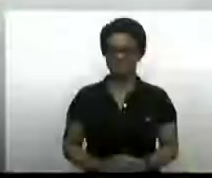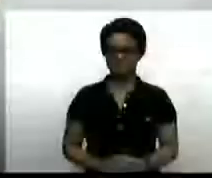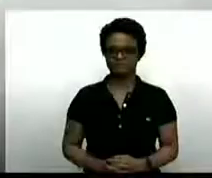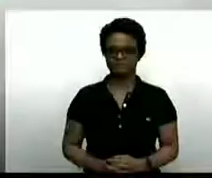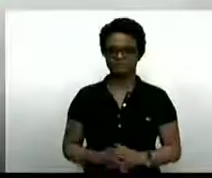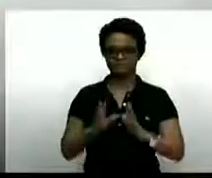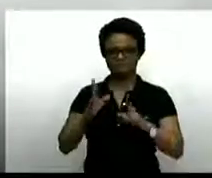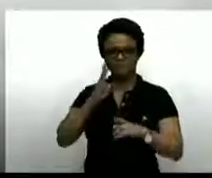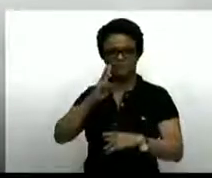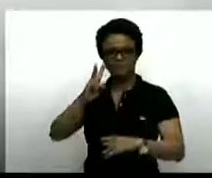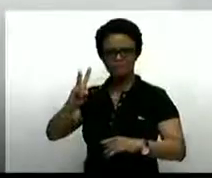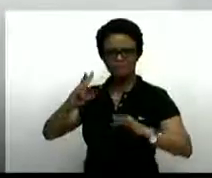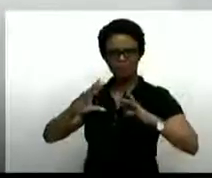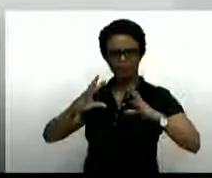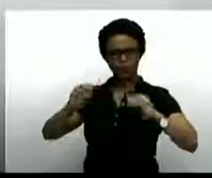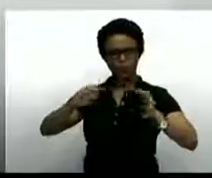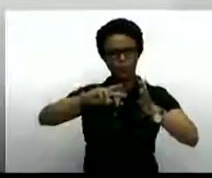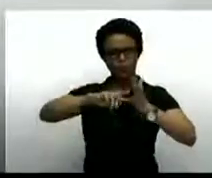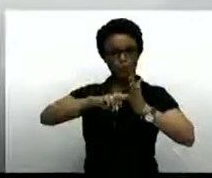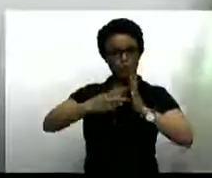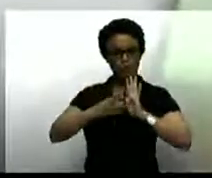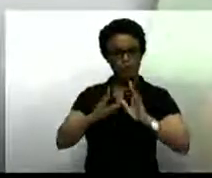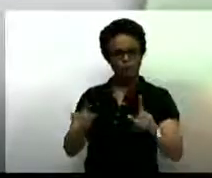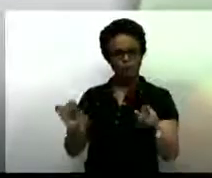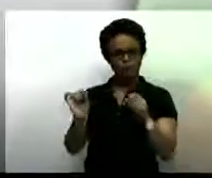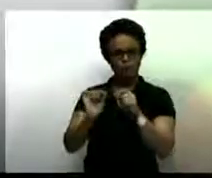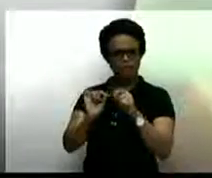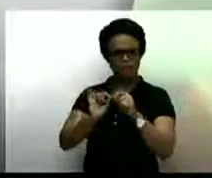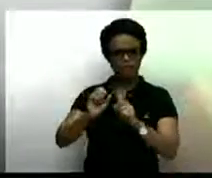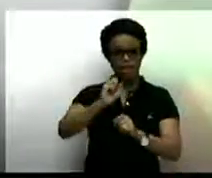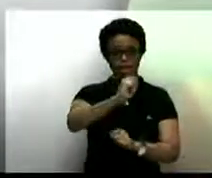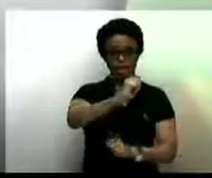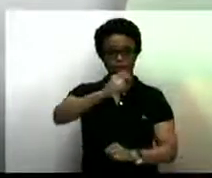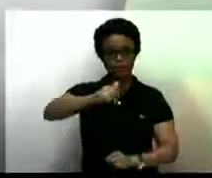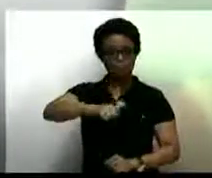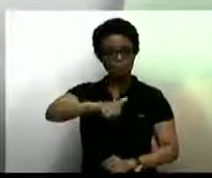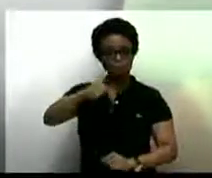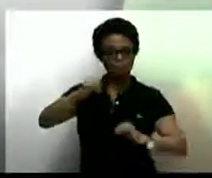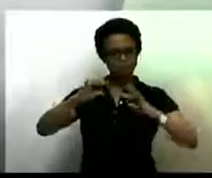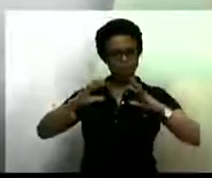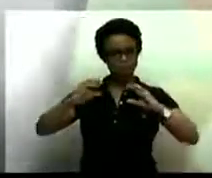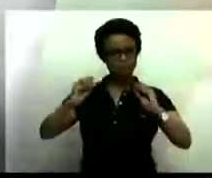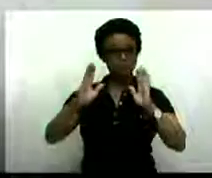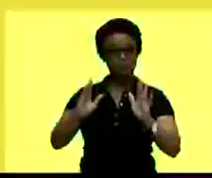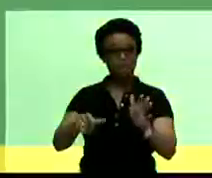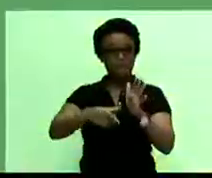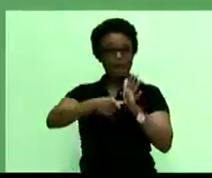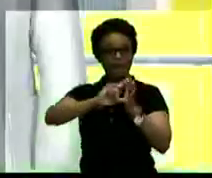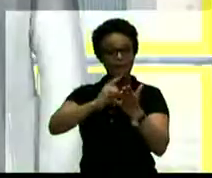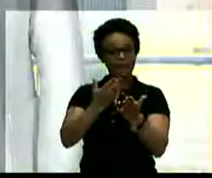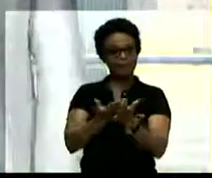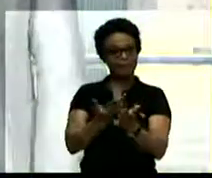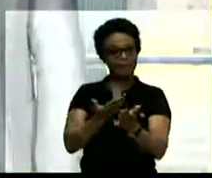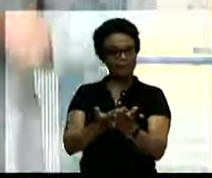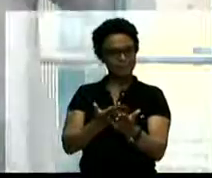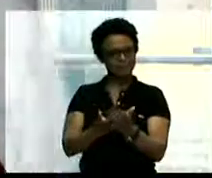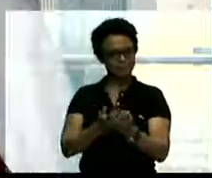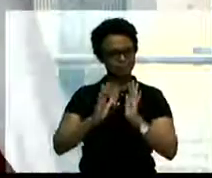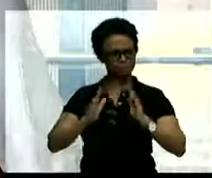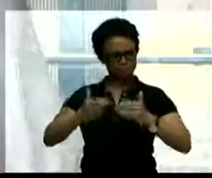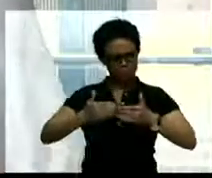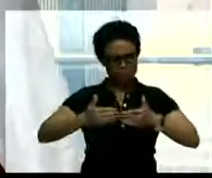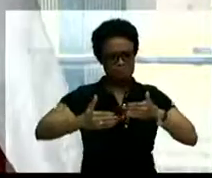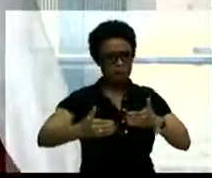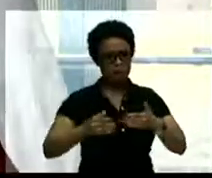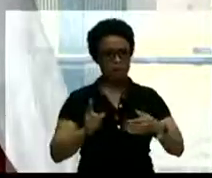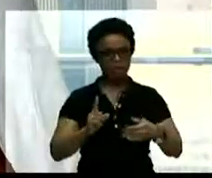Você viu aí que os conceitos utilizados para resolver a primeira SP estavam todos na pré-aula, certo? Antes de seguir em frente,